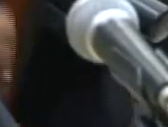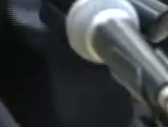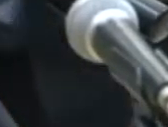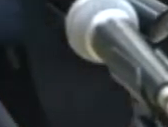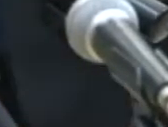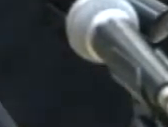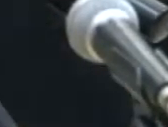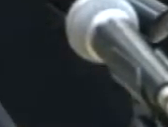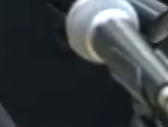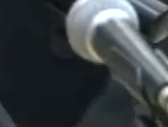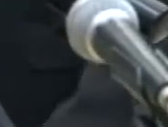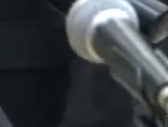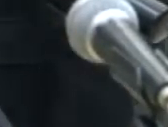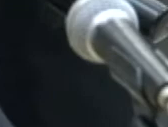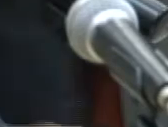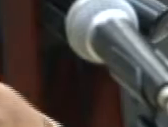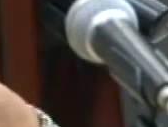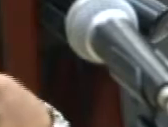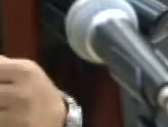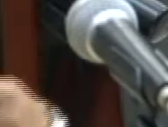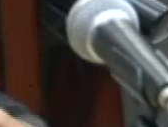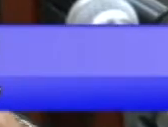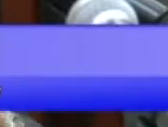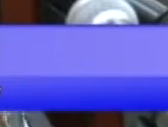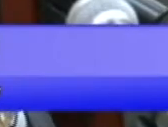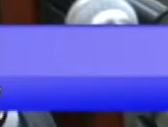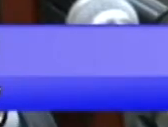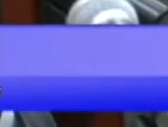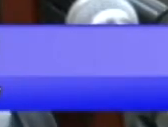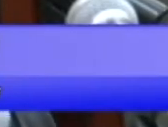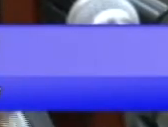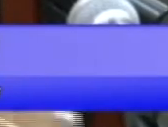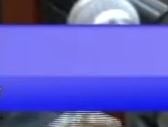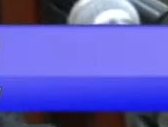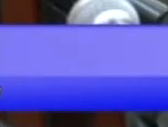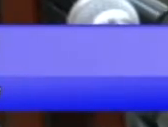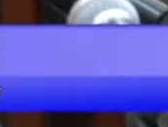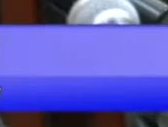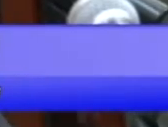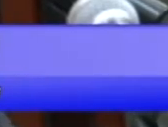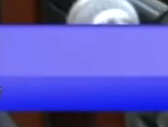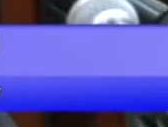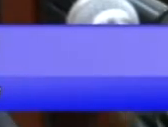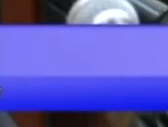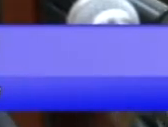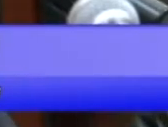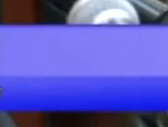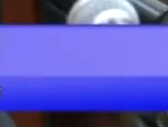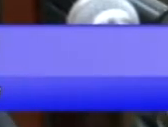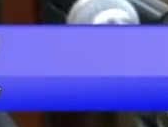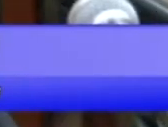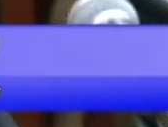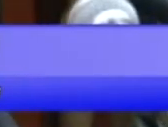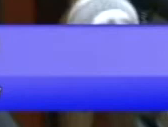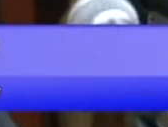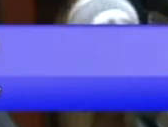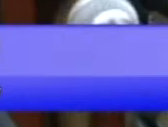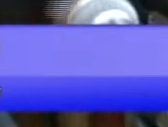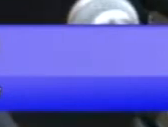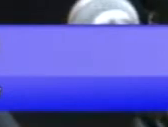a senhora seriadores por gentileza tomarem seus lugares colocar a